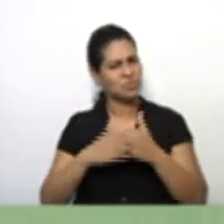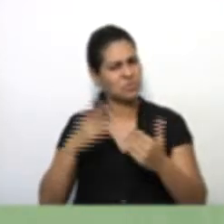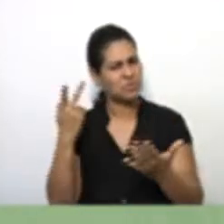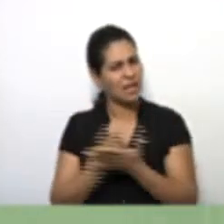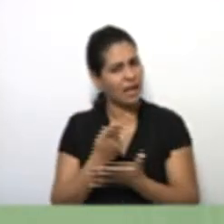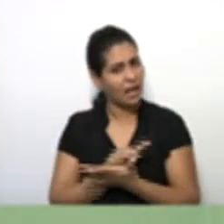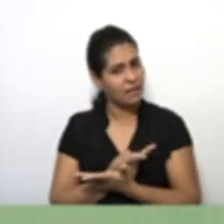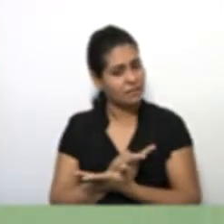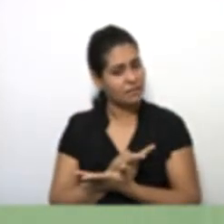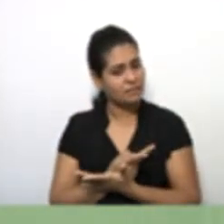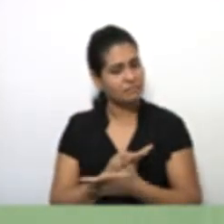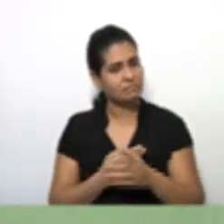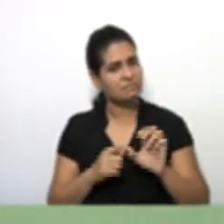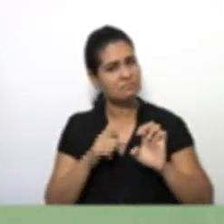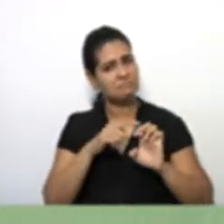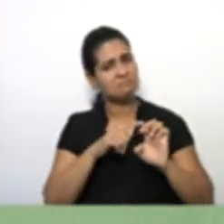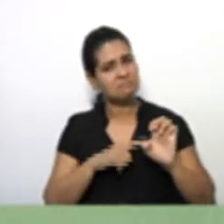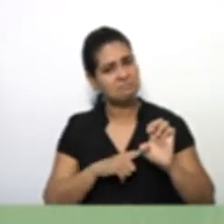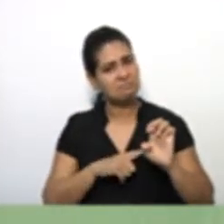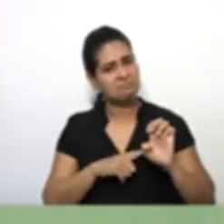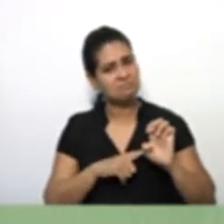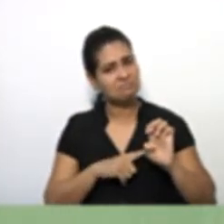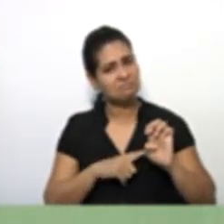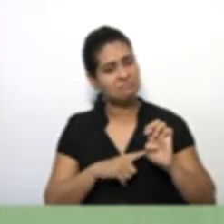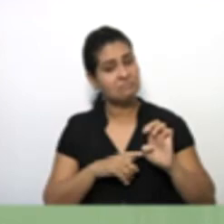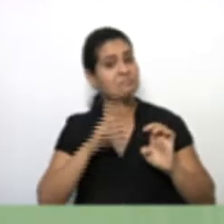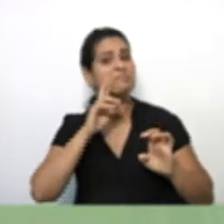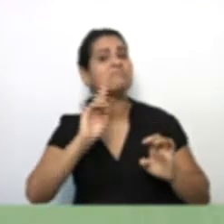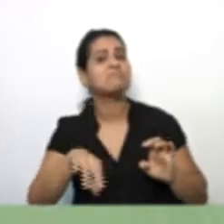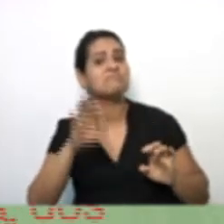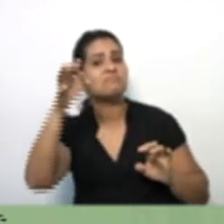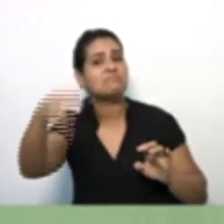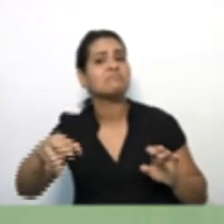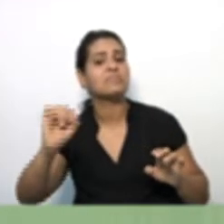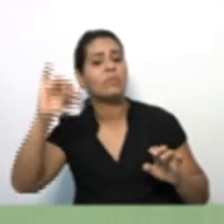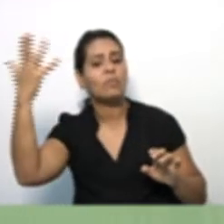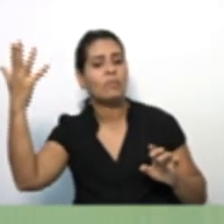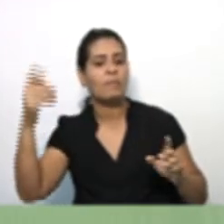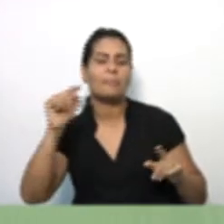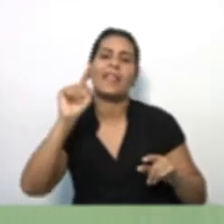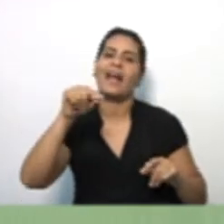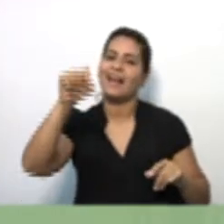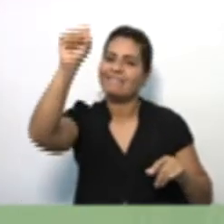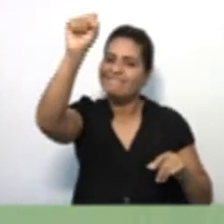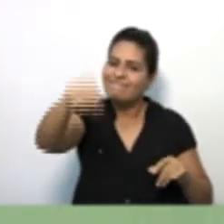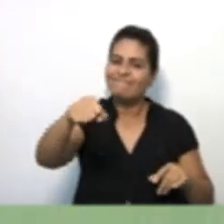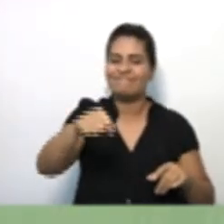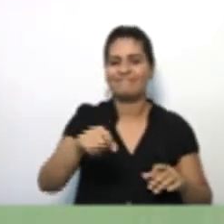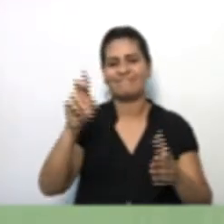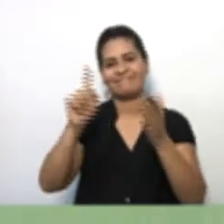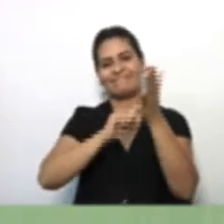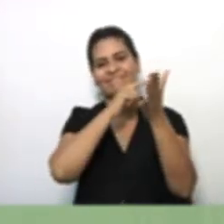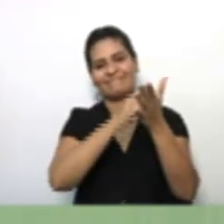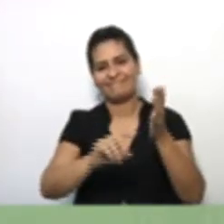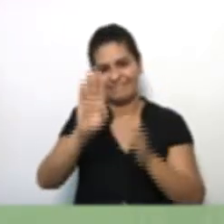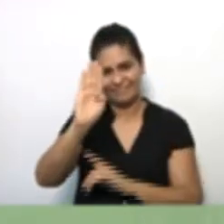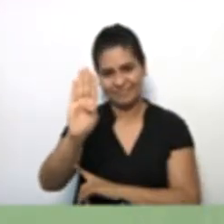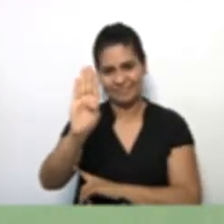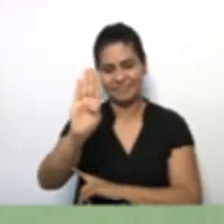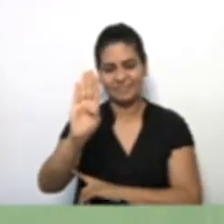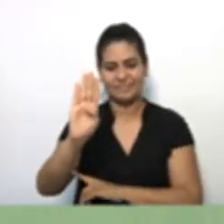Não, tenho certeza que não. Tenho certeza que não. Vamos para a resposta correta então? Está aí, ó. Letra B. Quem foi que marcou aí,